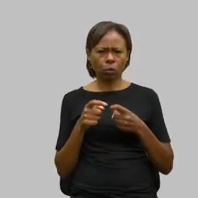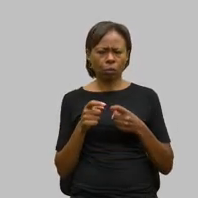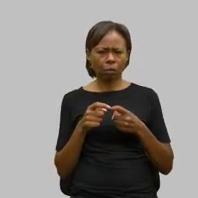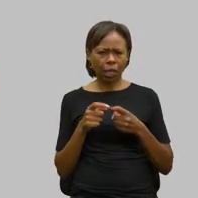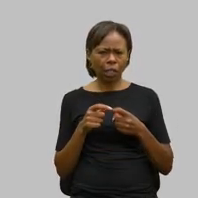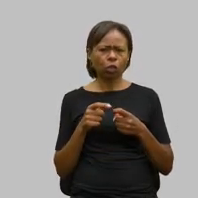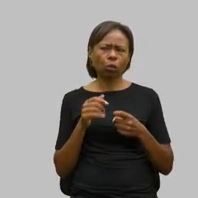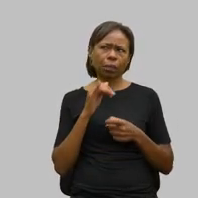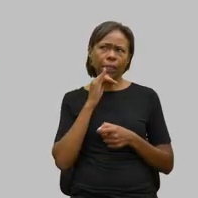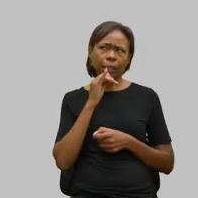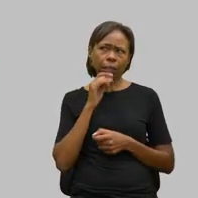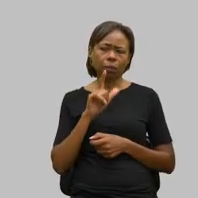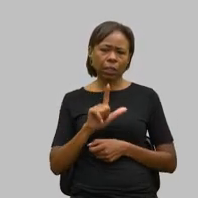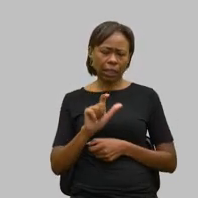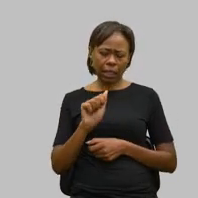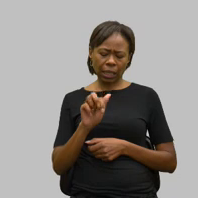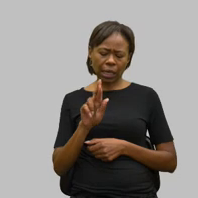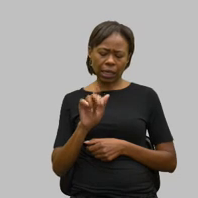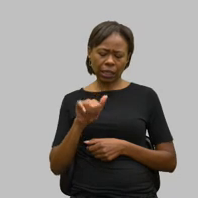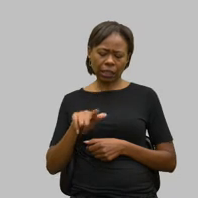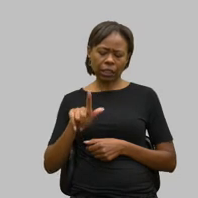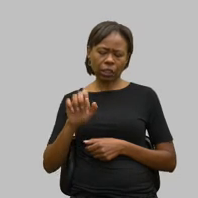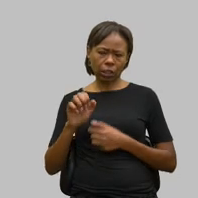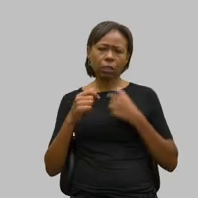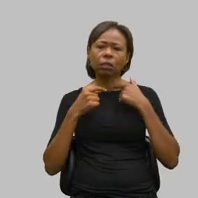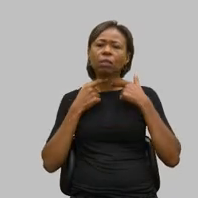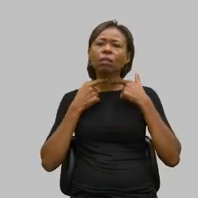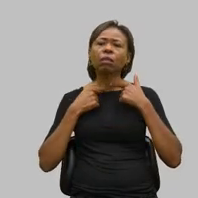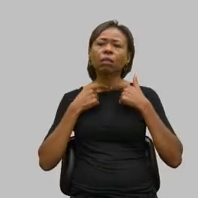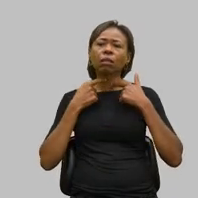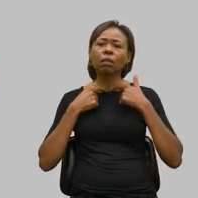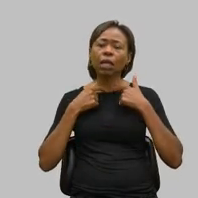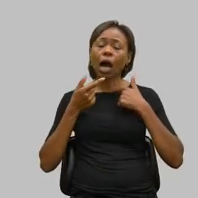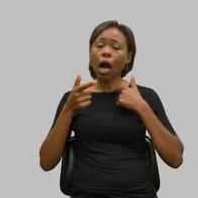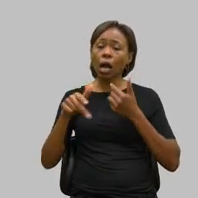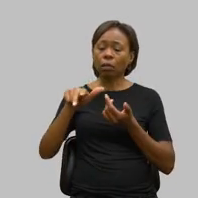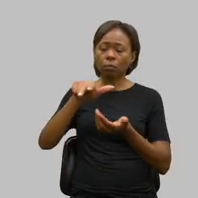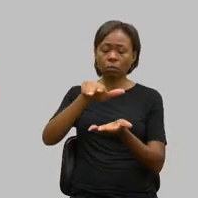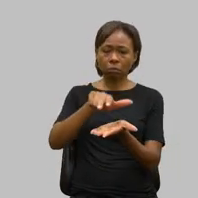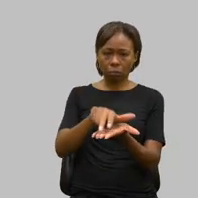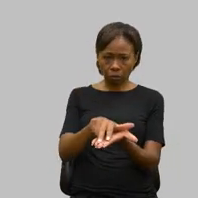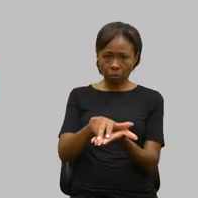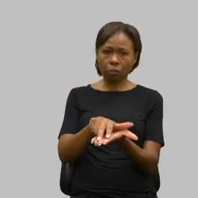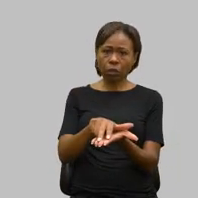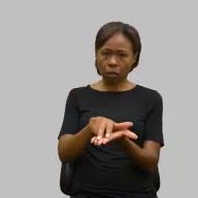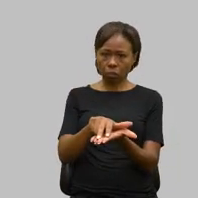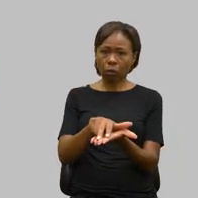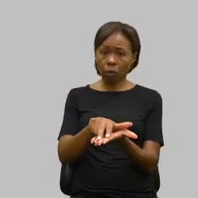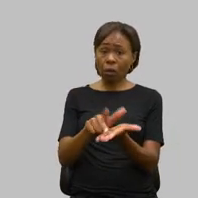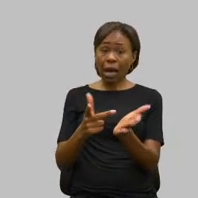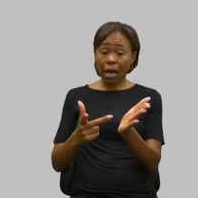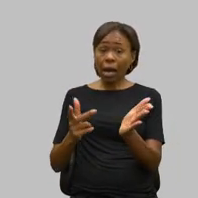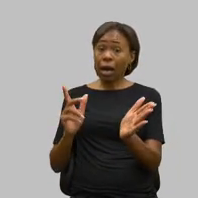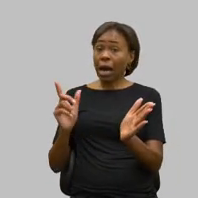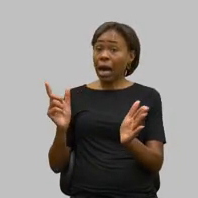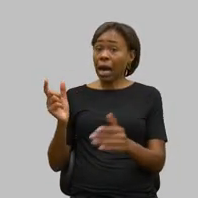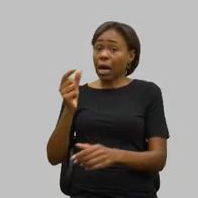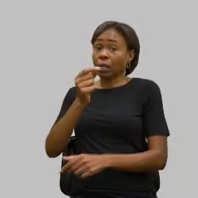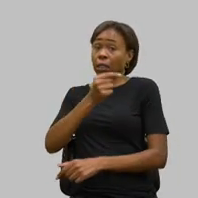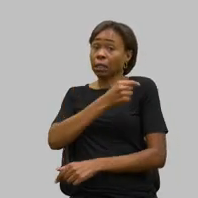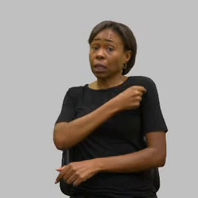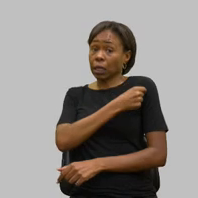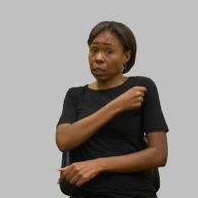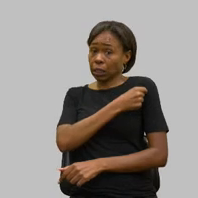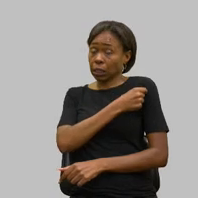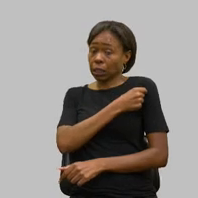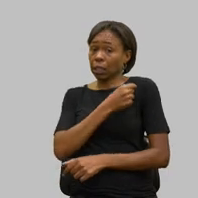põe o sujeito no bloco cirúrgico, anestesia geral para passar o